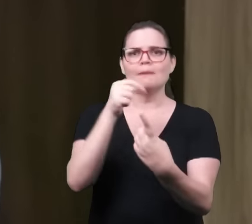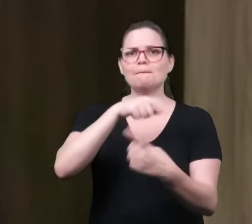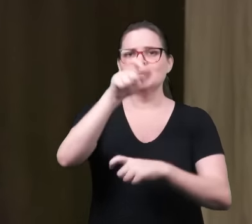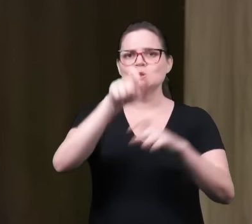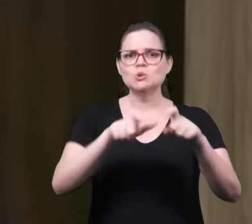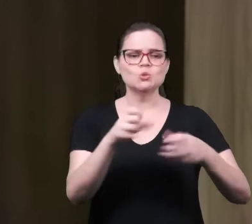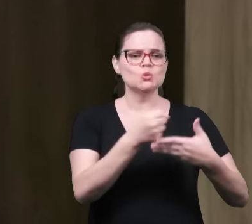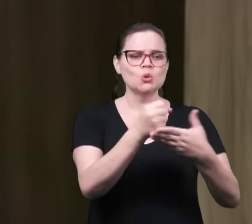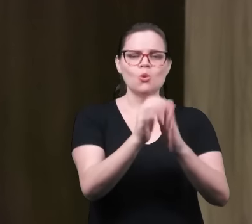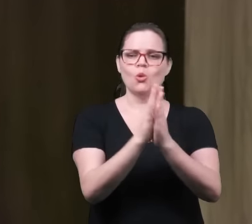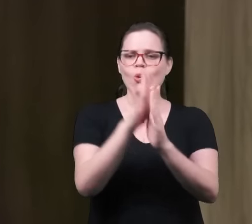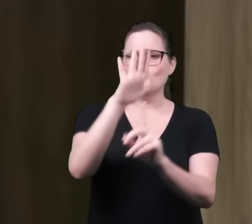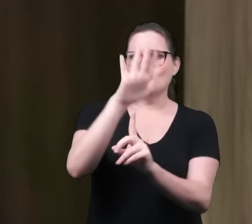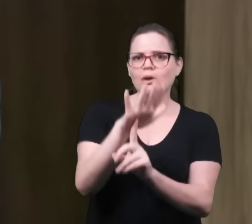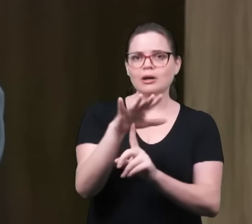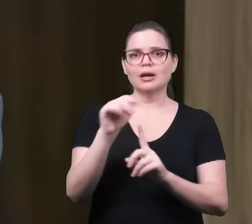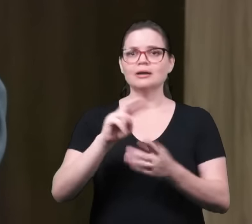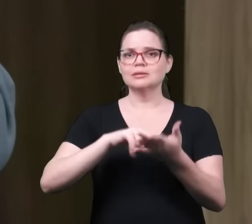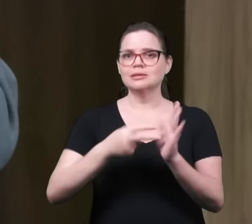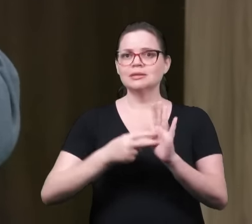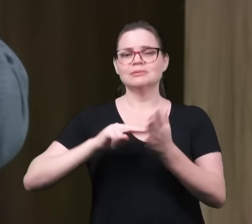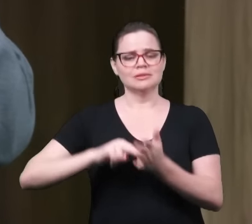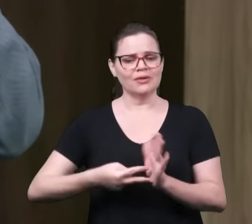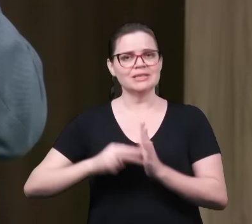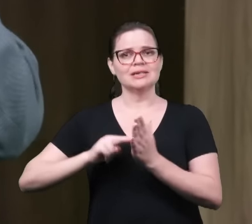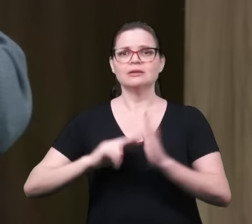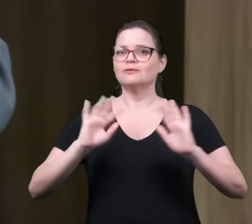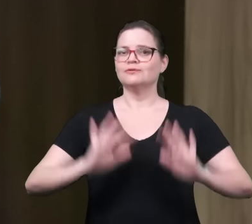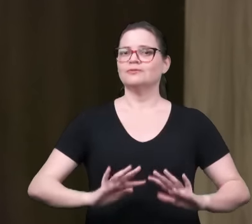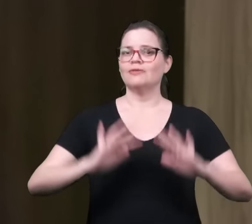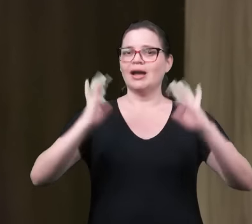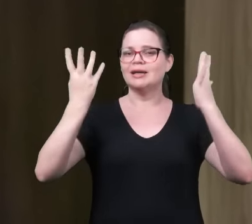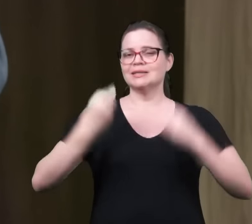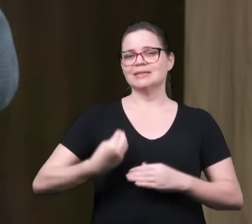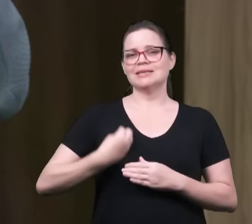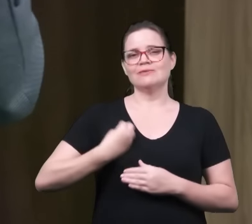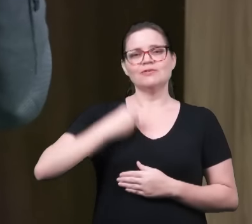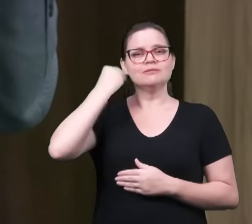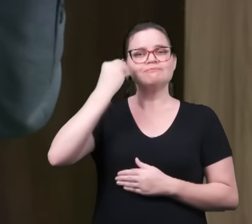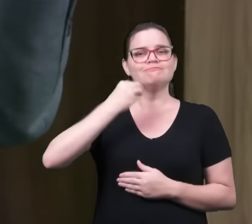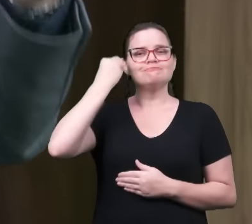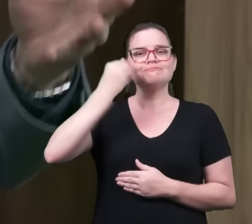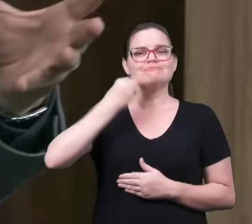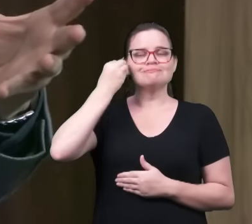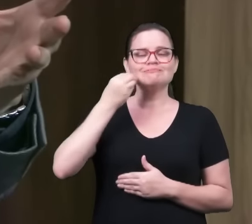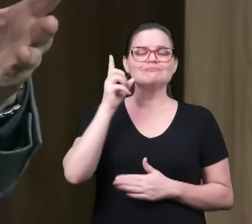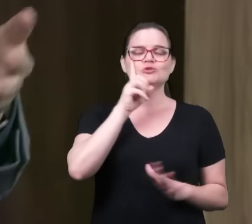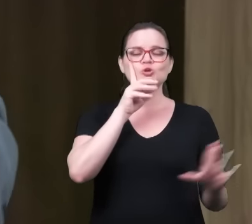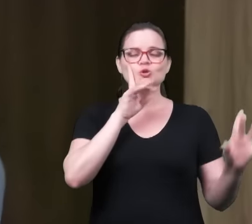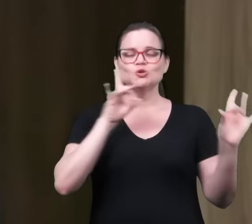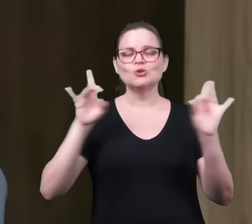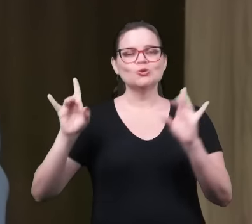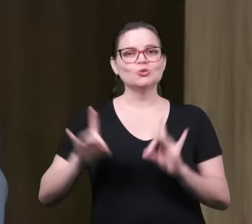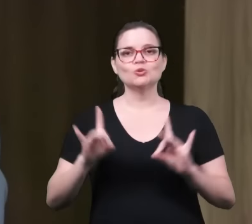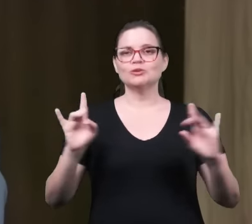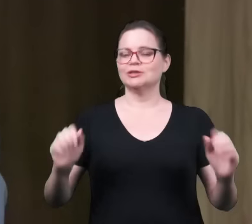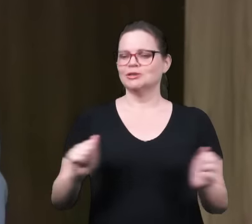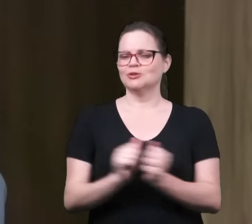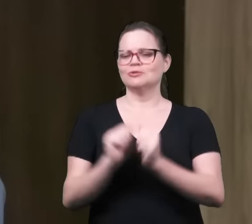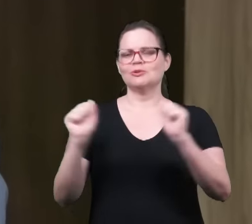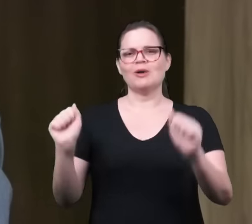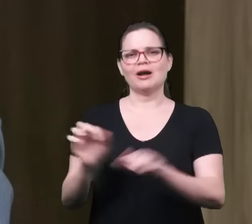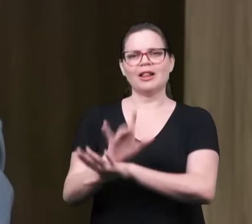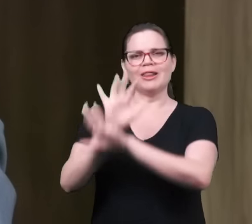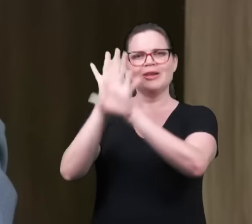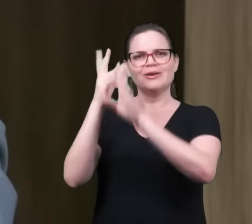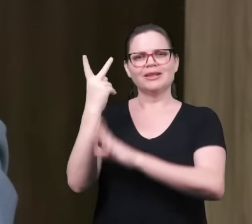uma pessoa. São sinais. A igreja vive o tempo todo festejando a glória,